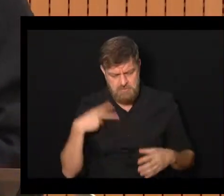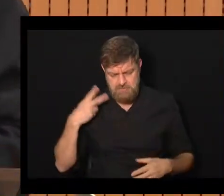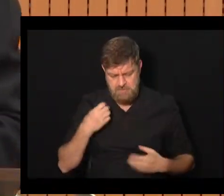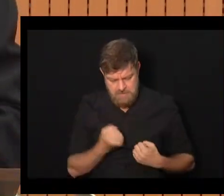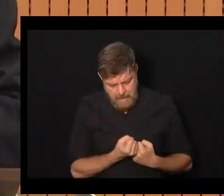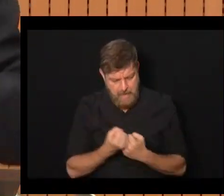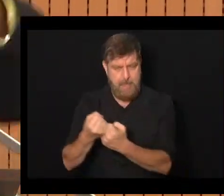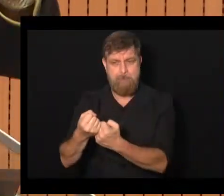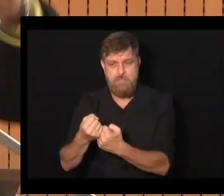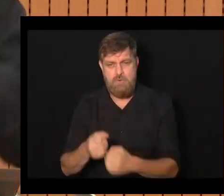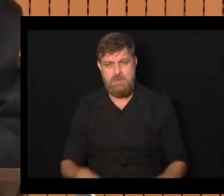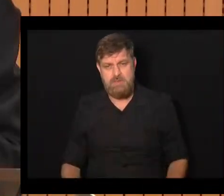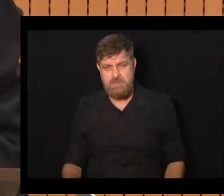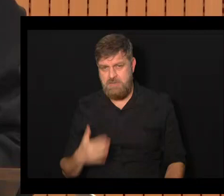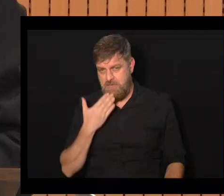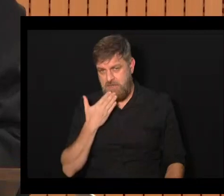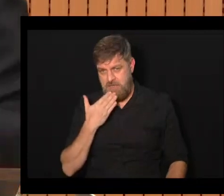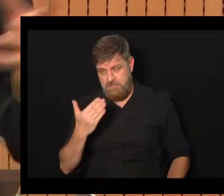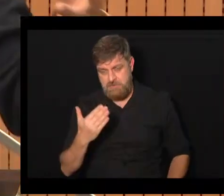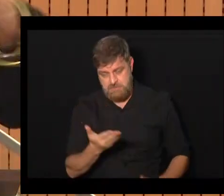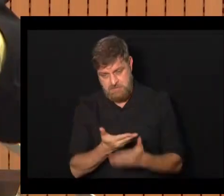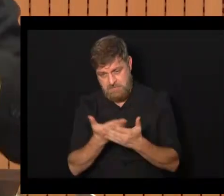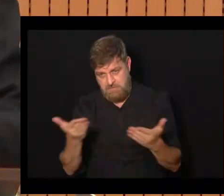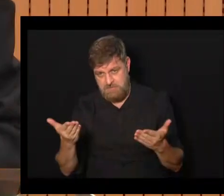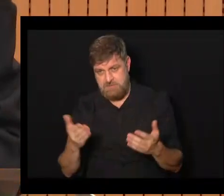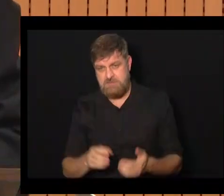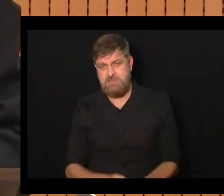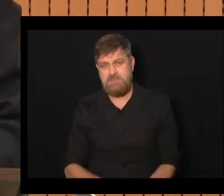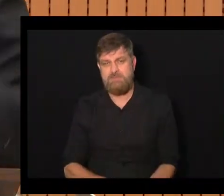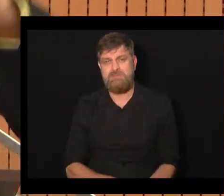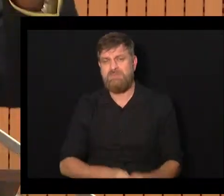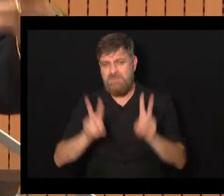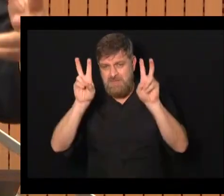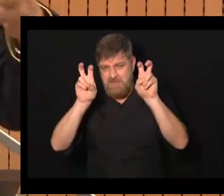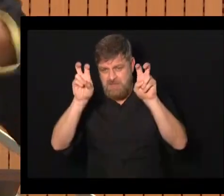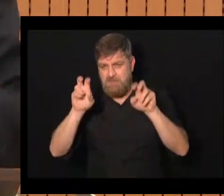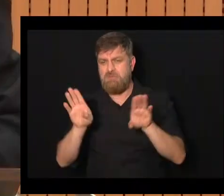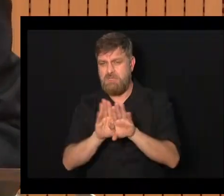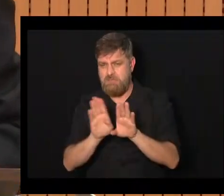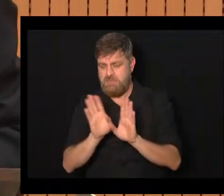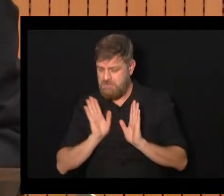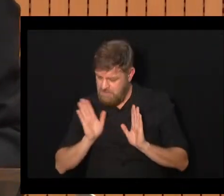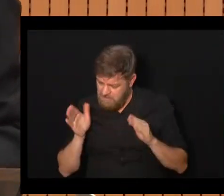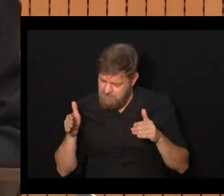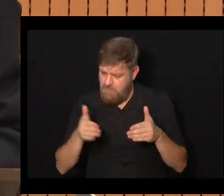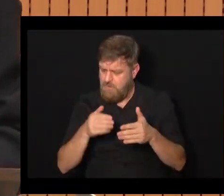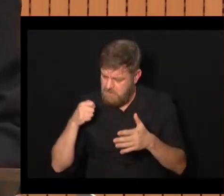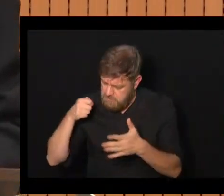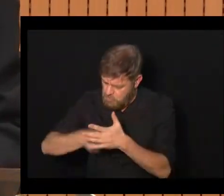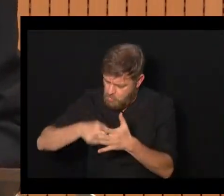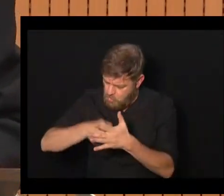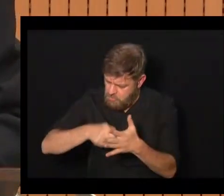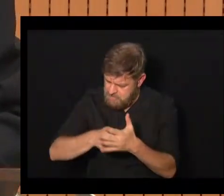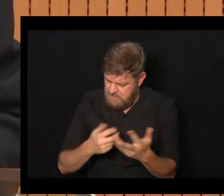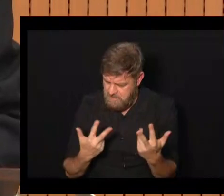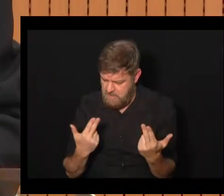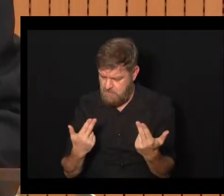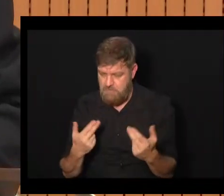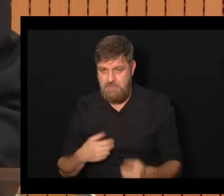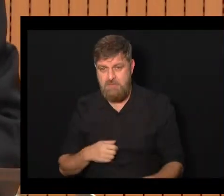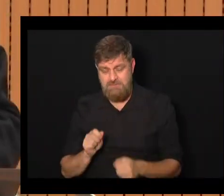dos vereadores, e pedindo para você que faz parte dessa temática, que levanta essa bandeira também, fazer sua inscrição